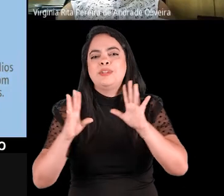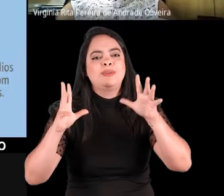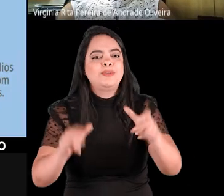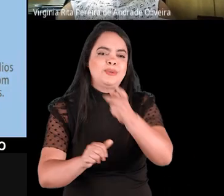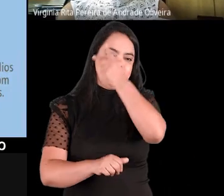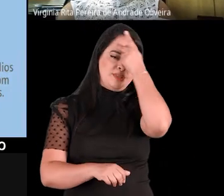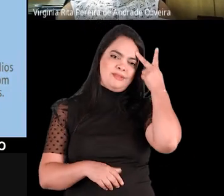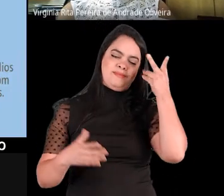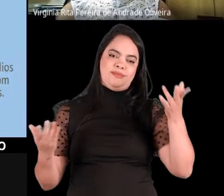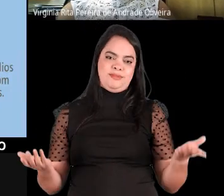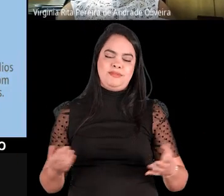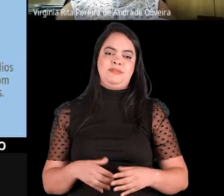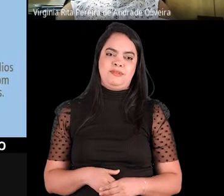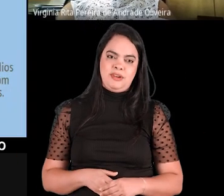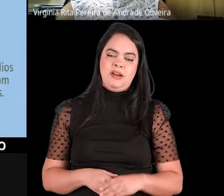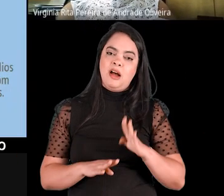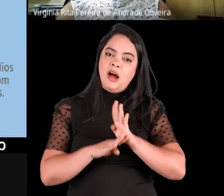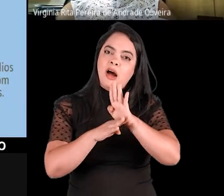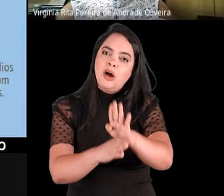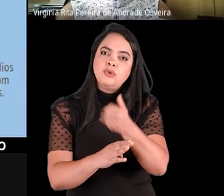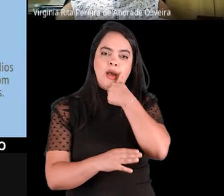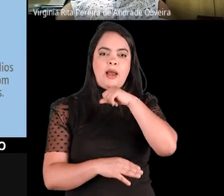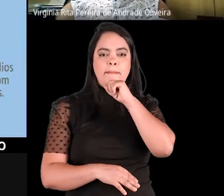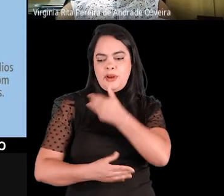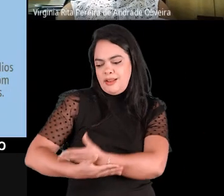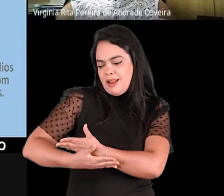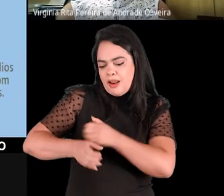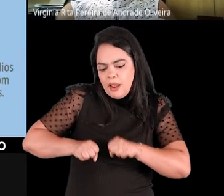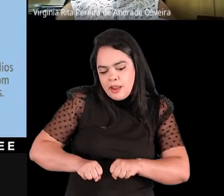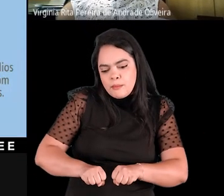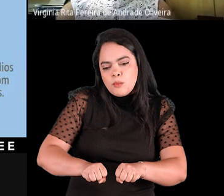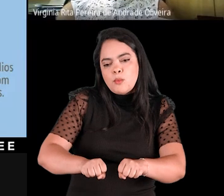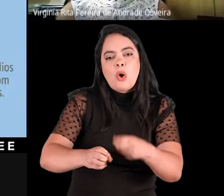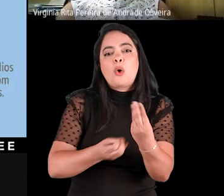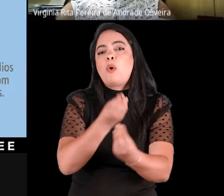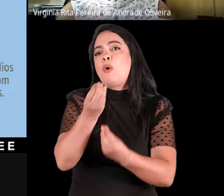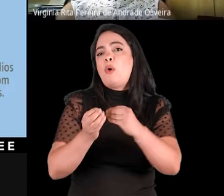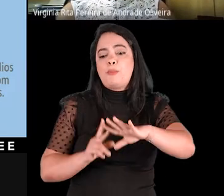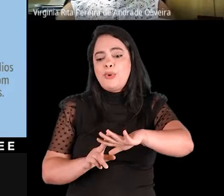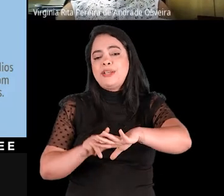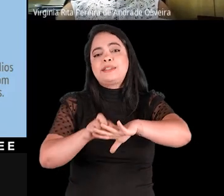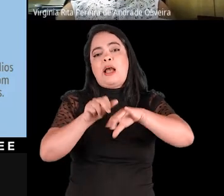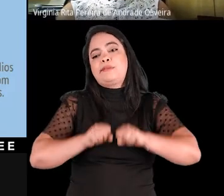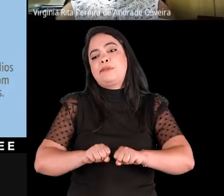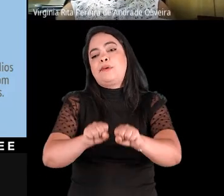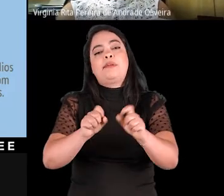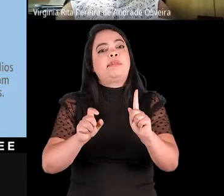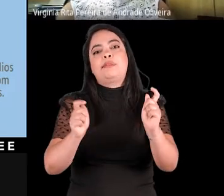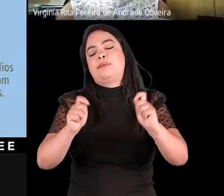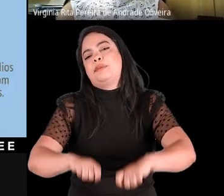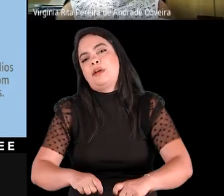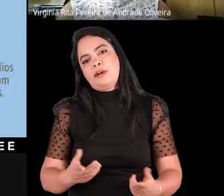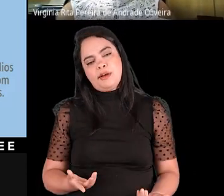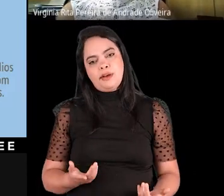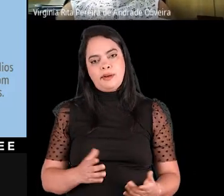né? Ou beneficia a mãe que está com o carrinho de bebê ali, como que ela vai subir a escada com o carrinho de bebê, né?